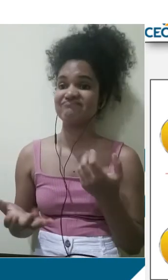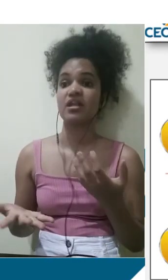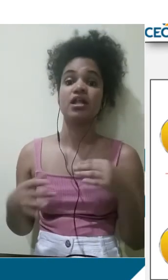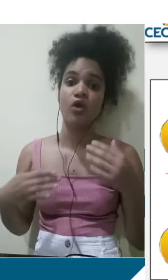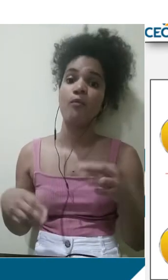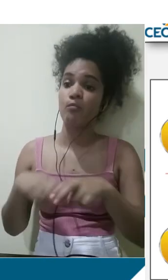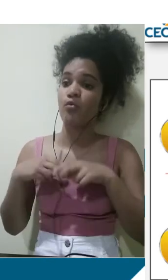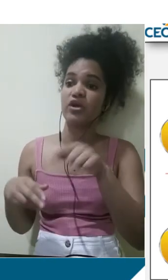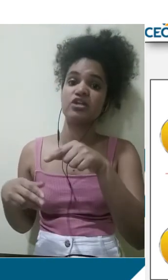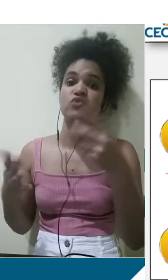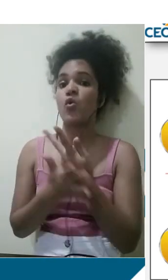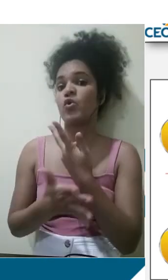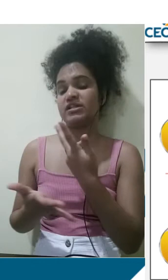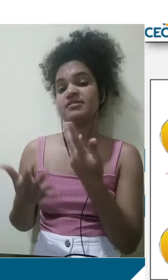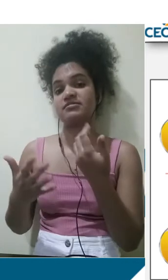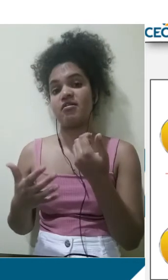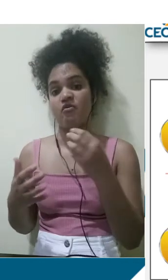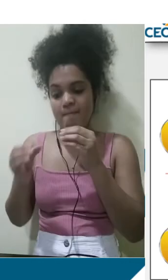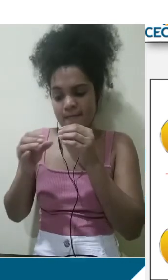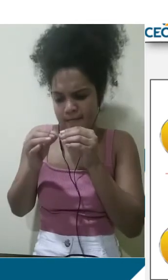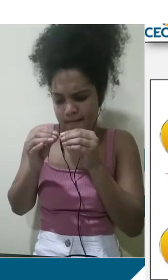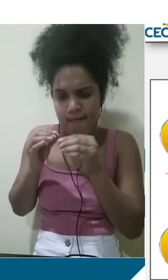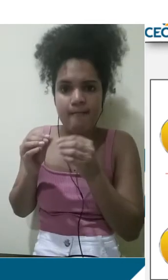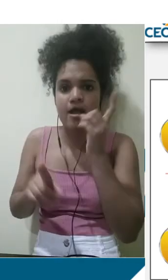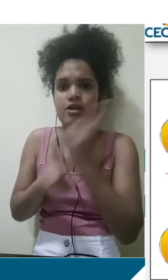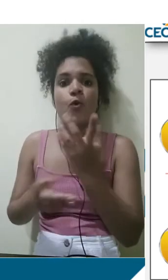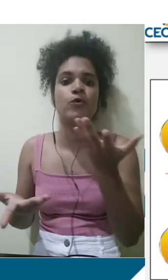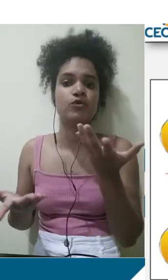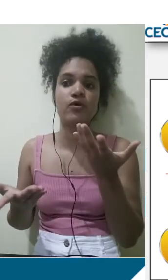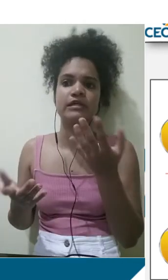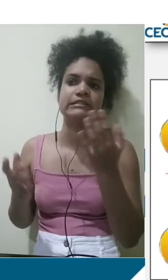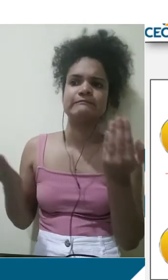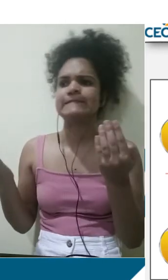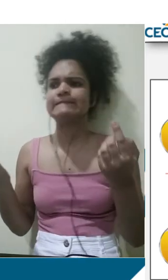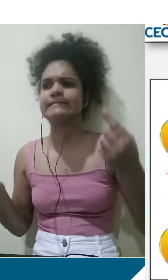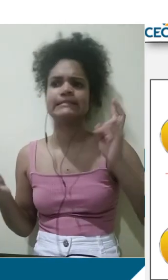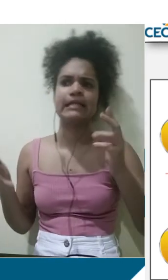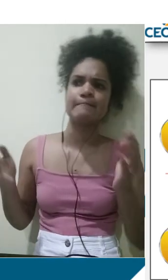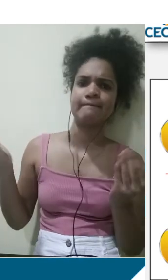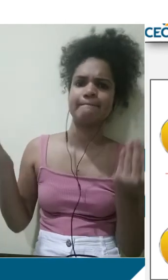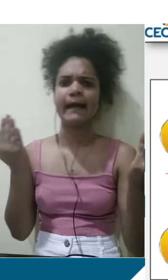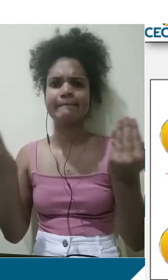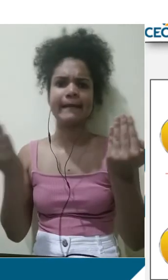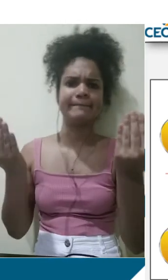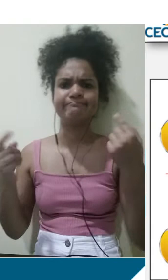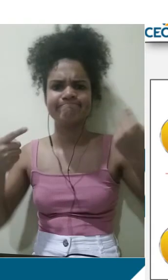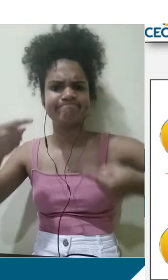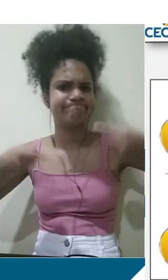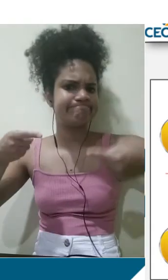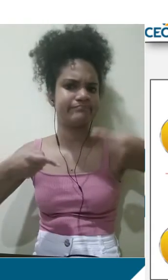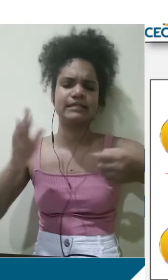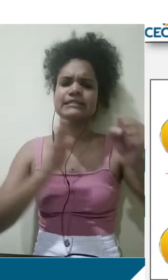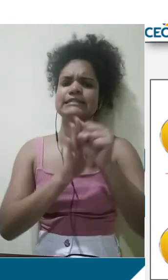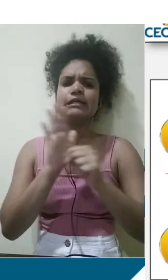que ocorresse a geração de micro-organismos. Aí esse embate entre abiogênese e biogênese avança o século